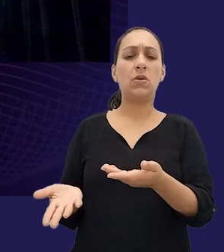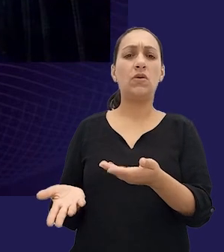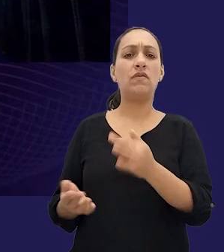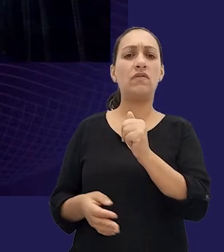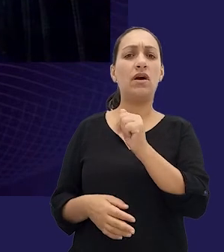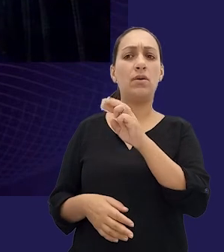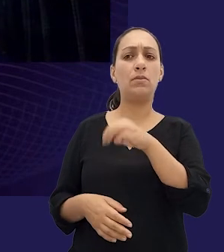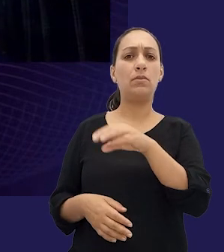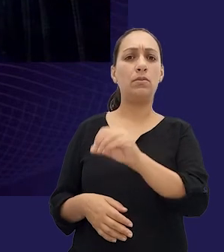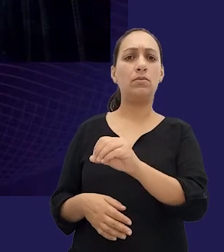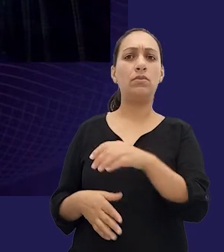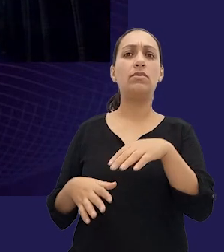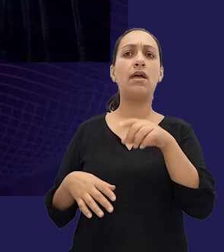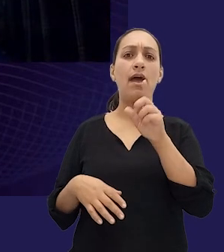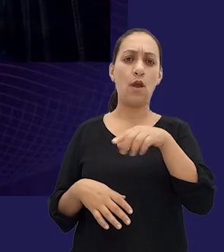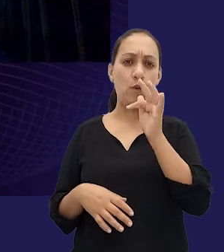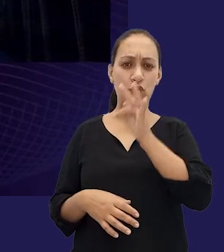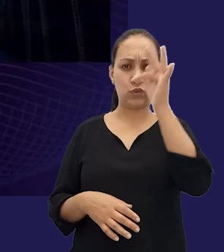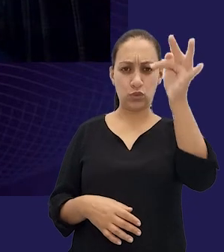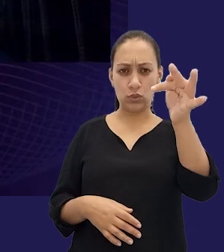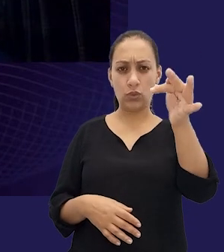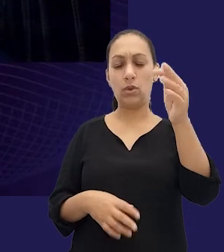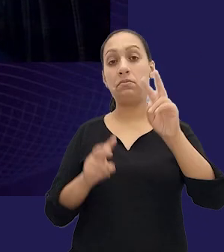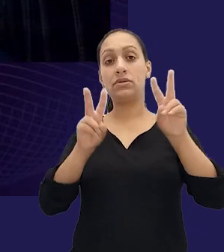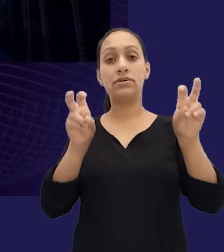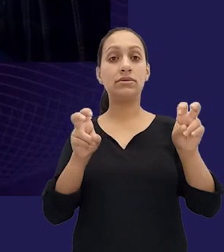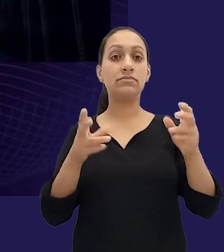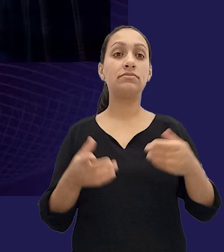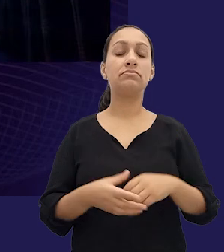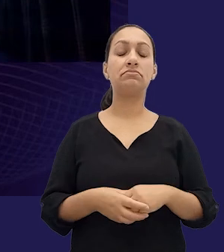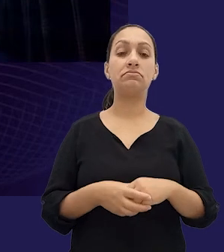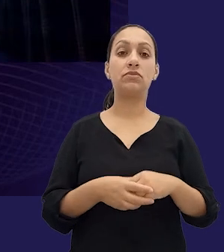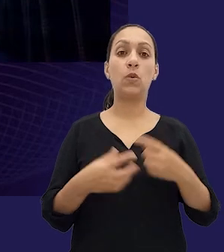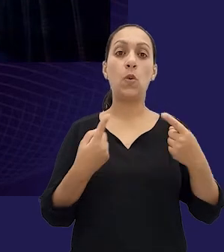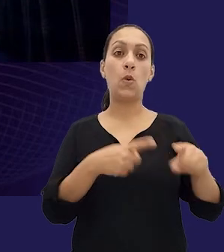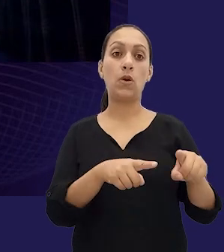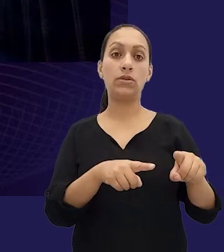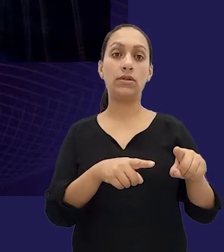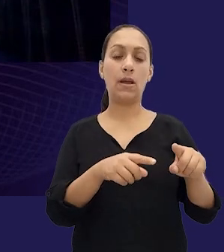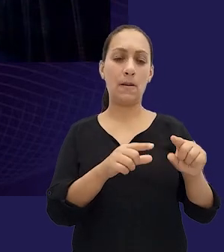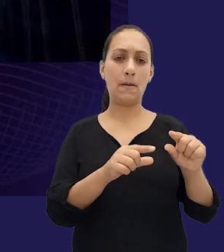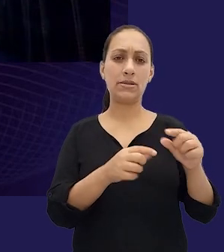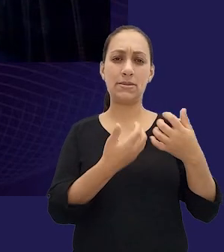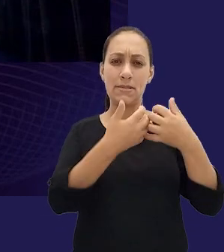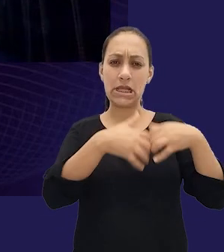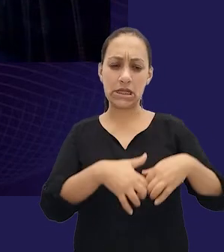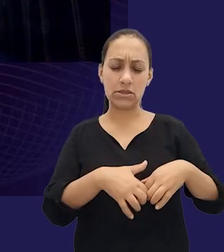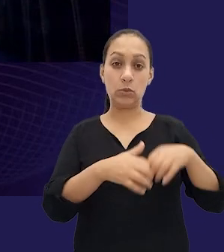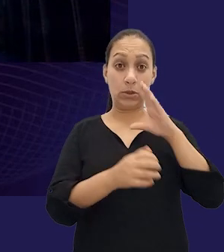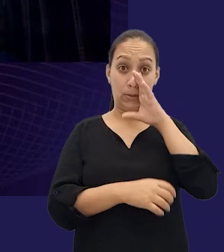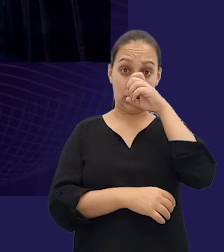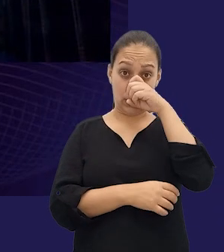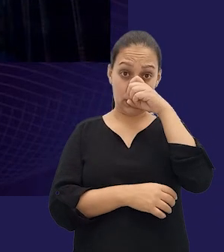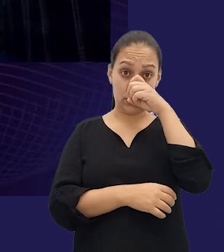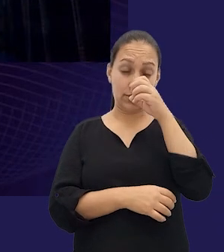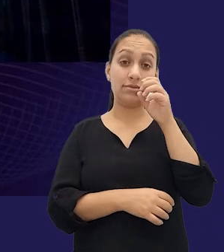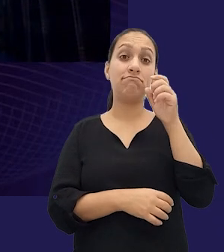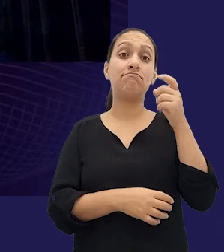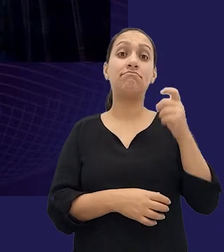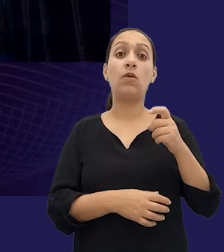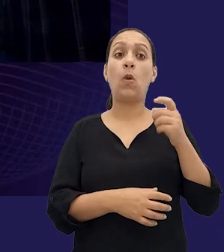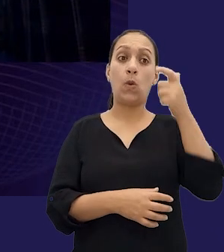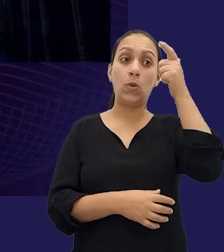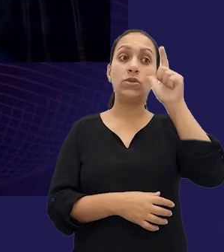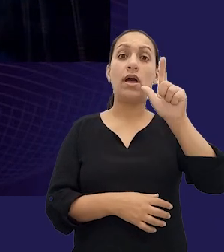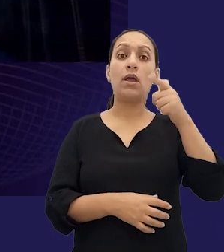não é o futuro para a questão ali para combater esses mecanismos de resistência, já que a gente não consegue outras